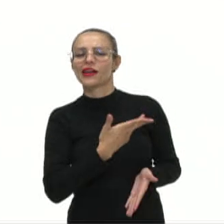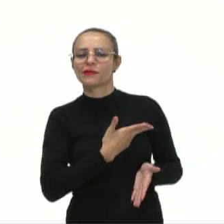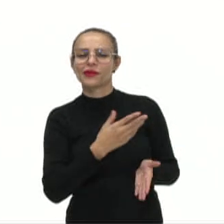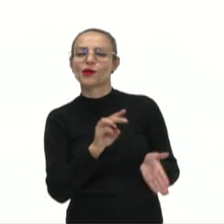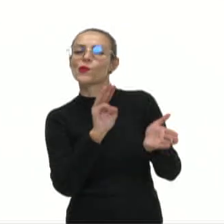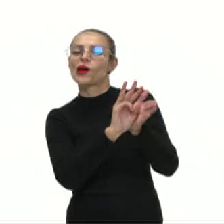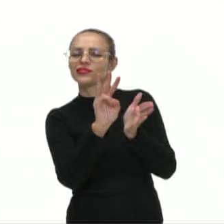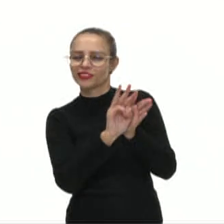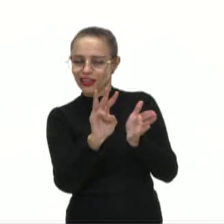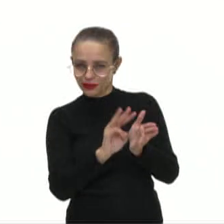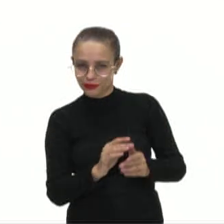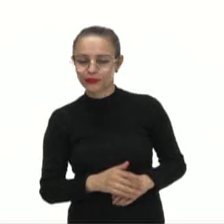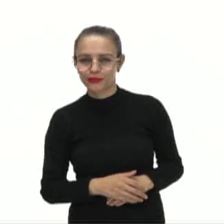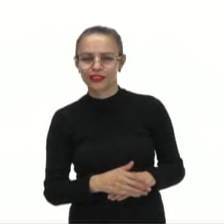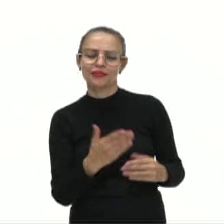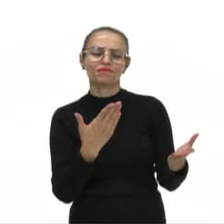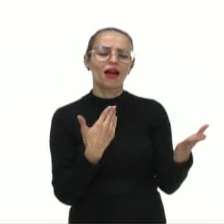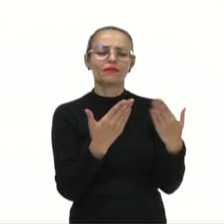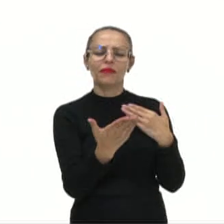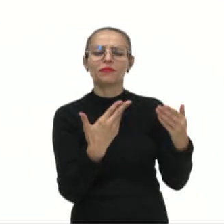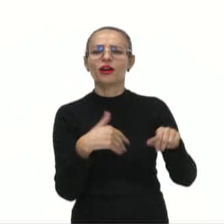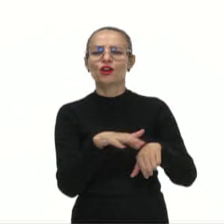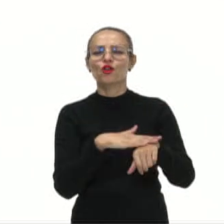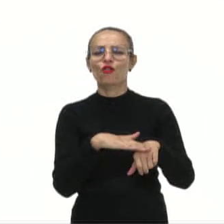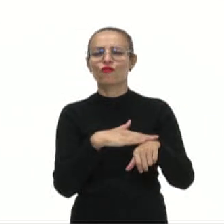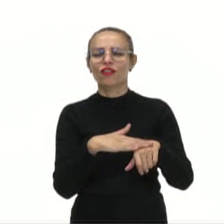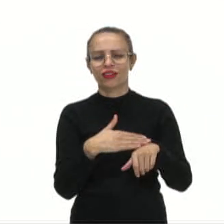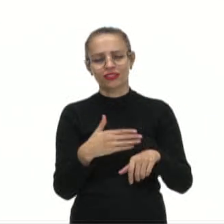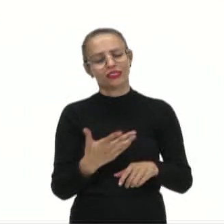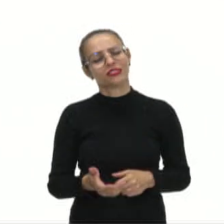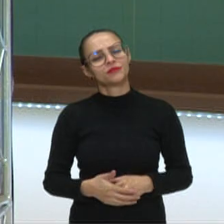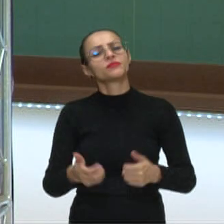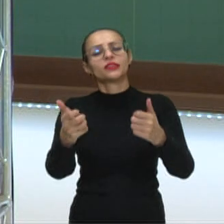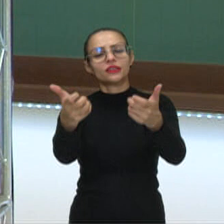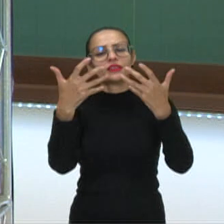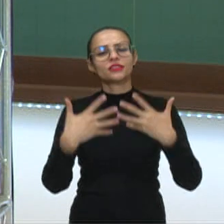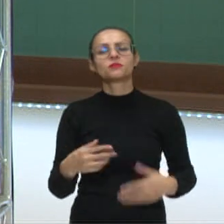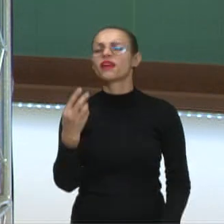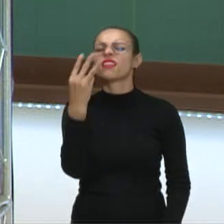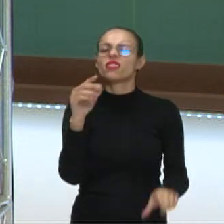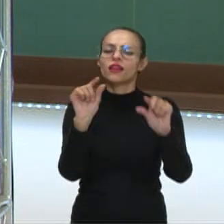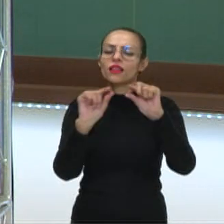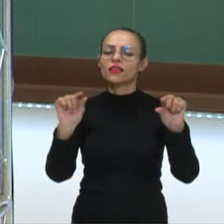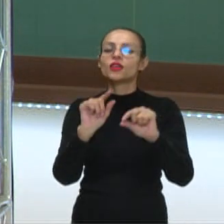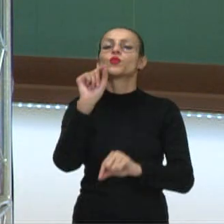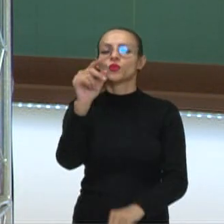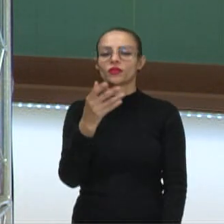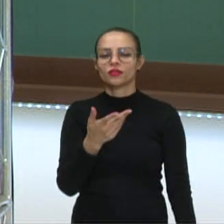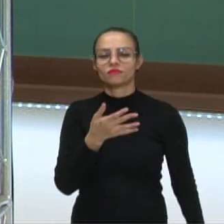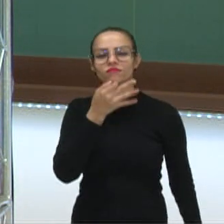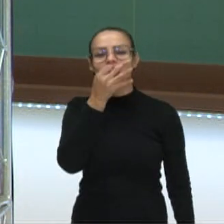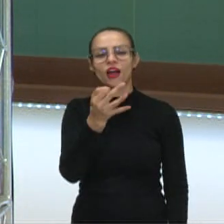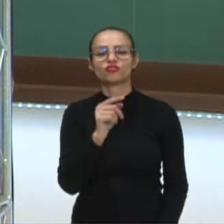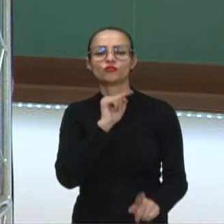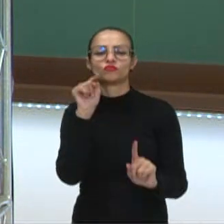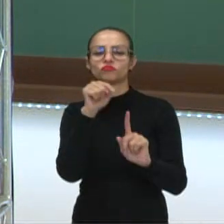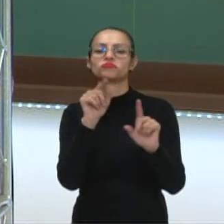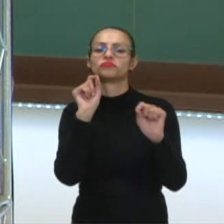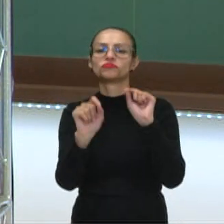um WhatsApp, alguma coisa, e conversa, né? Comenta para mim em 3 linhas o que você